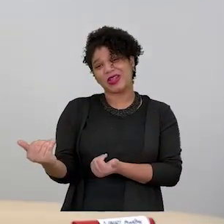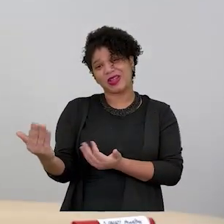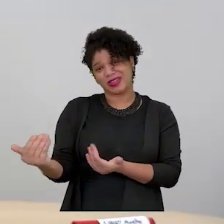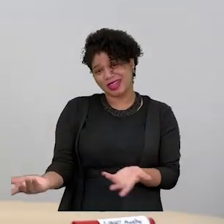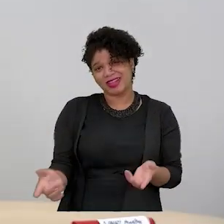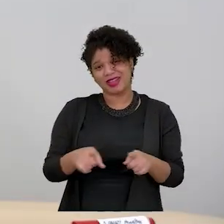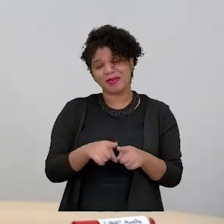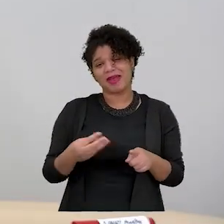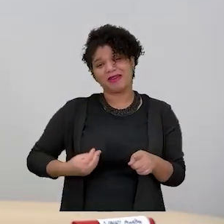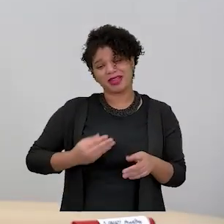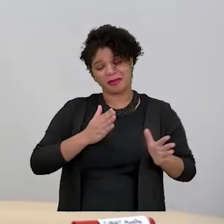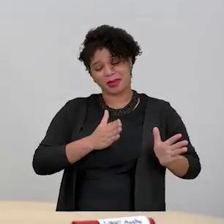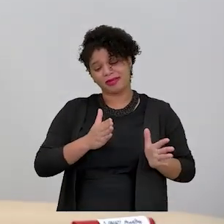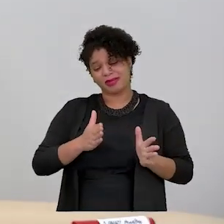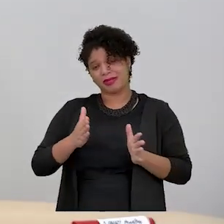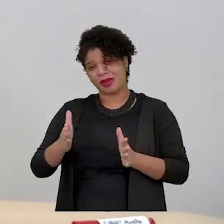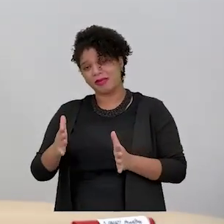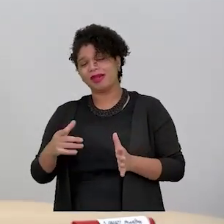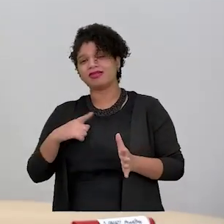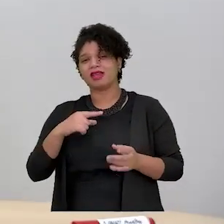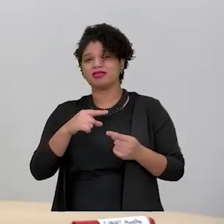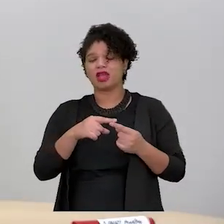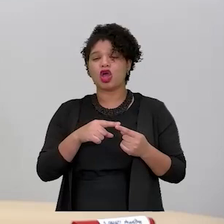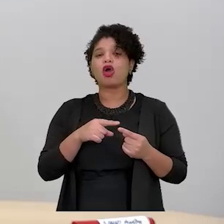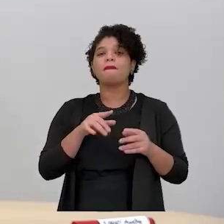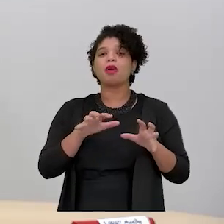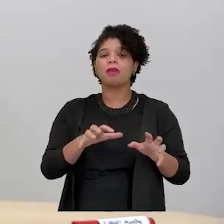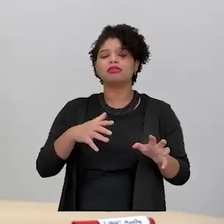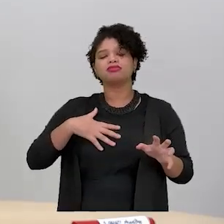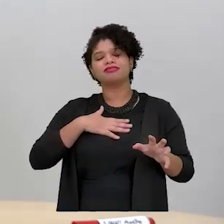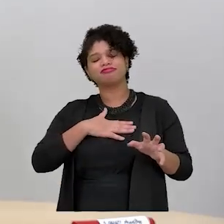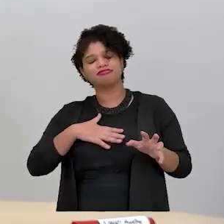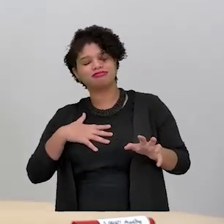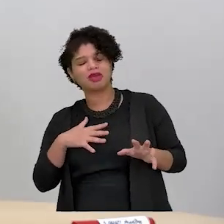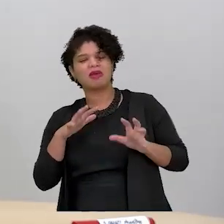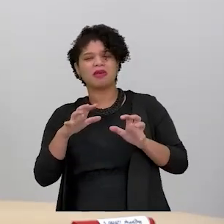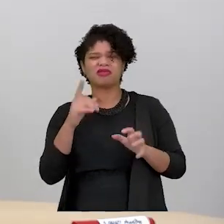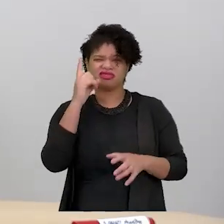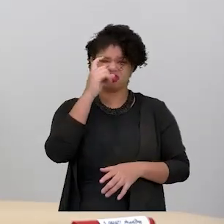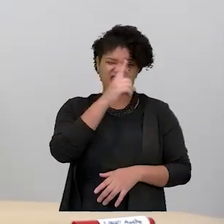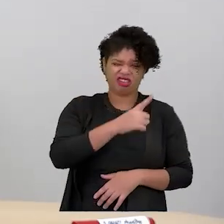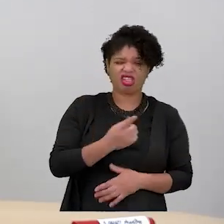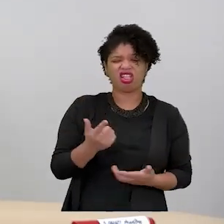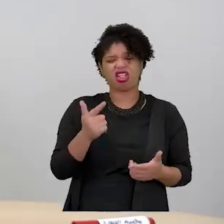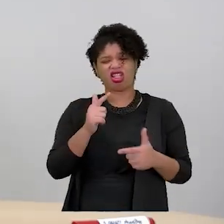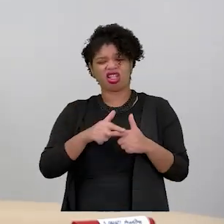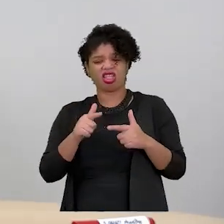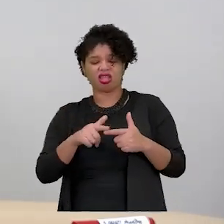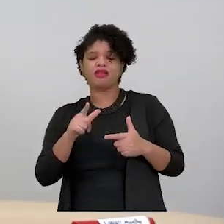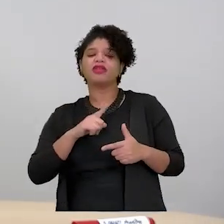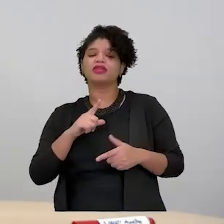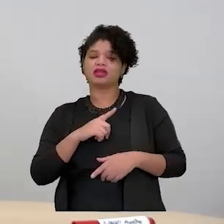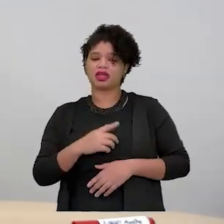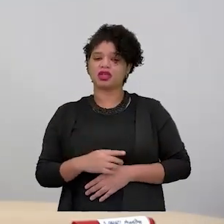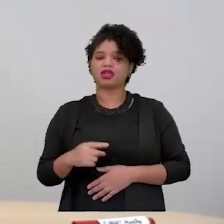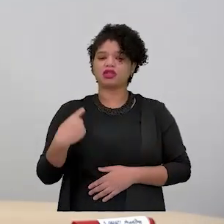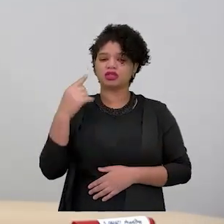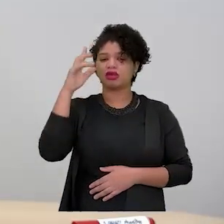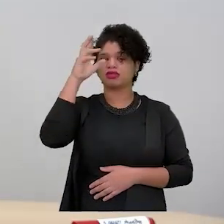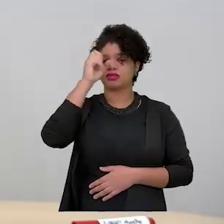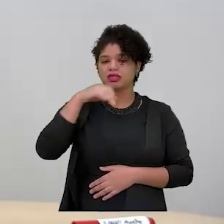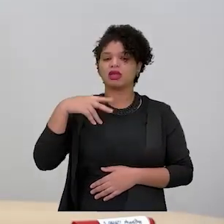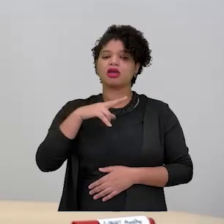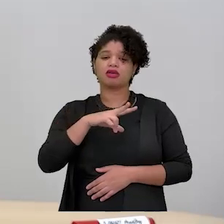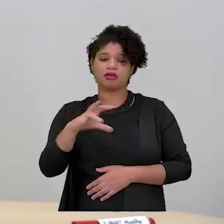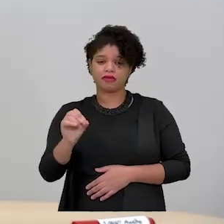outra fase da vida, tem os seus prazeres, tem as suas coisas boas, tem também as suas dificuldades, né? E a gente vai aprendendo a